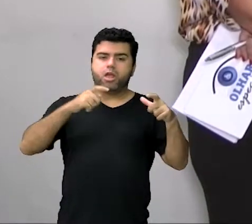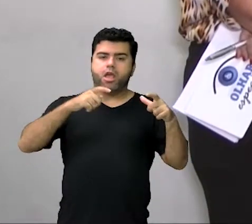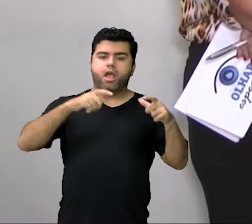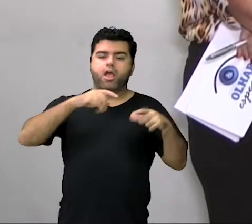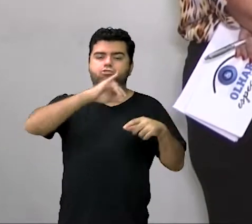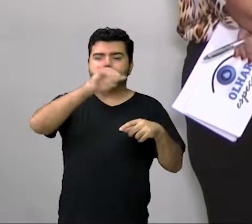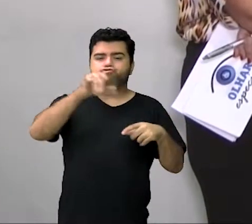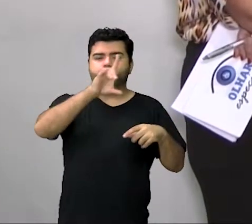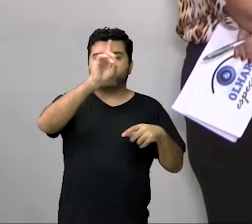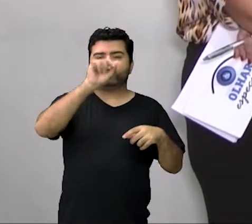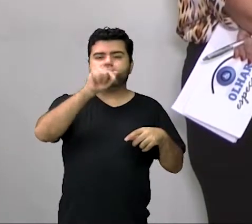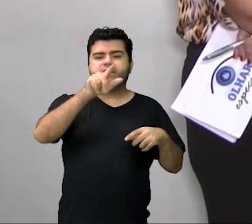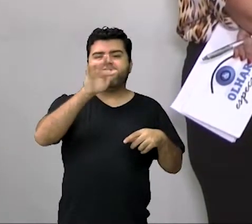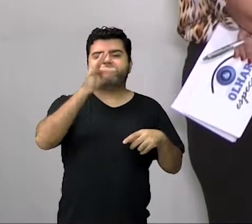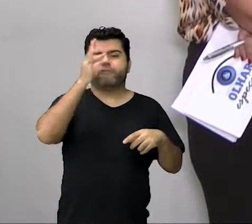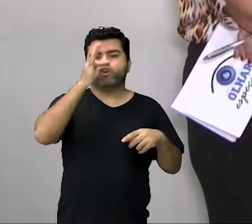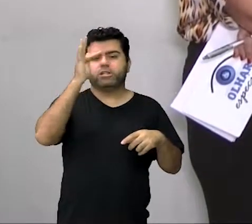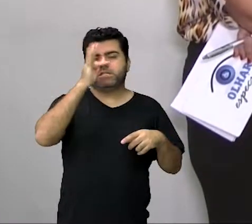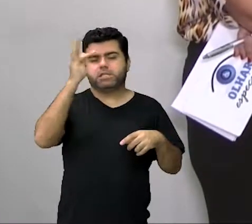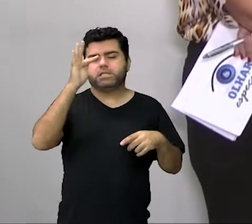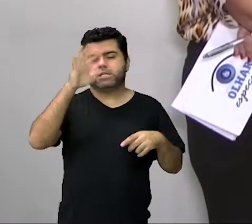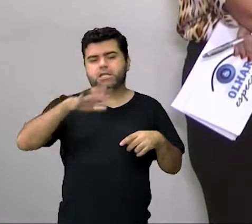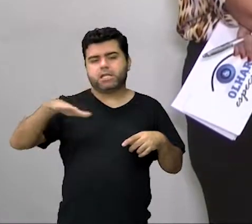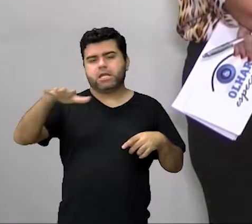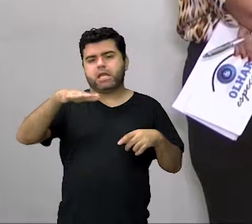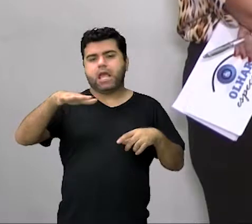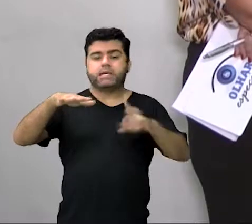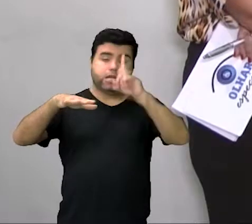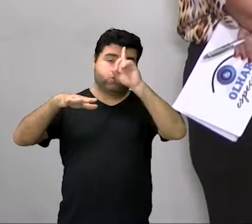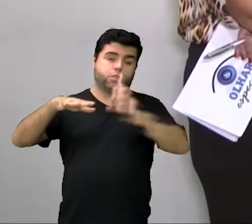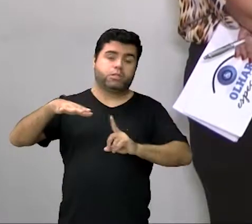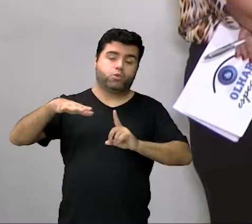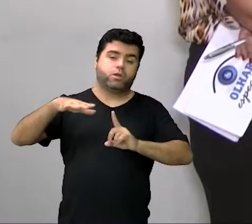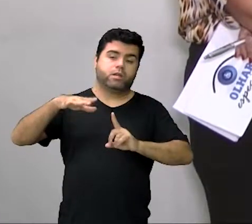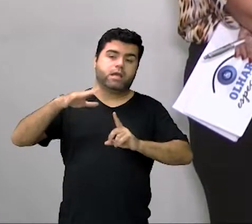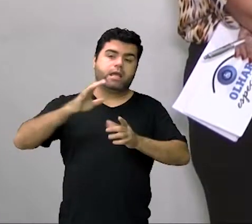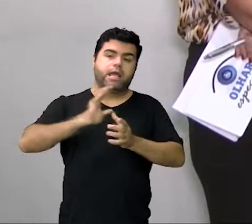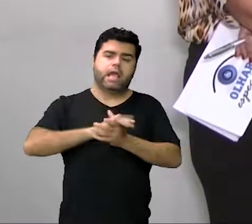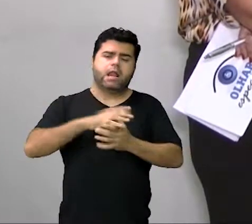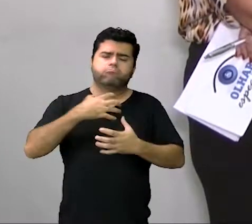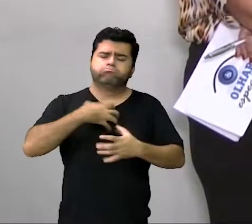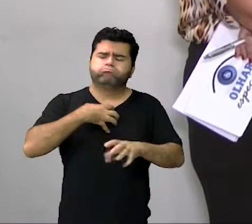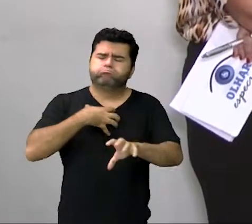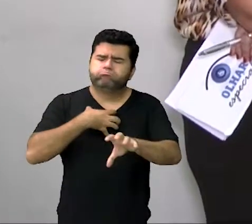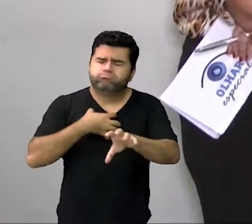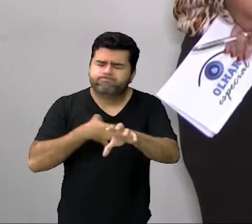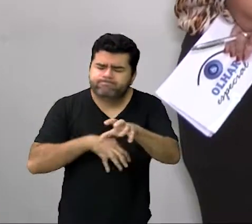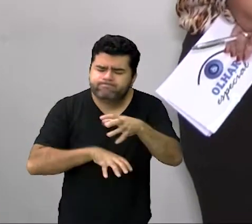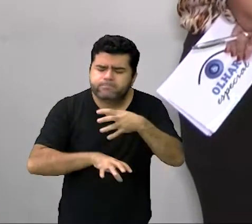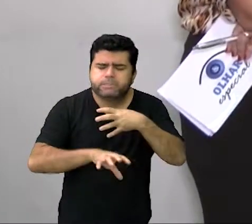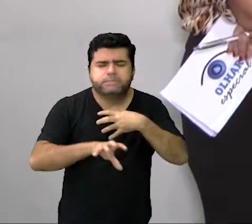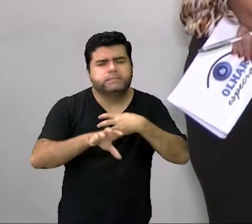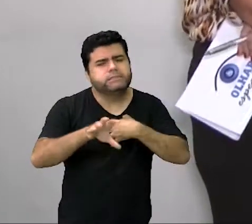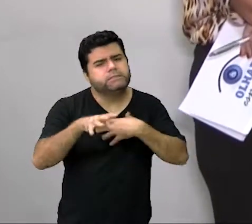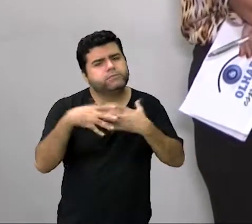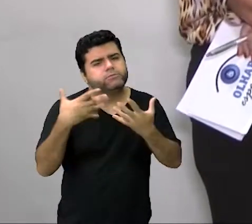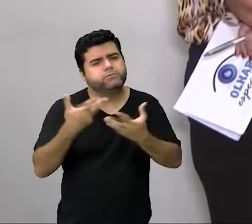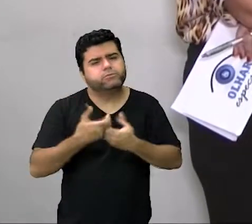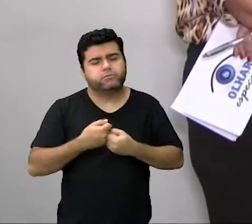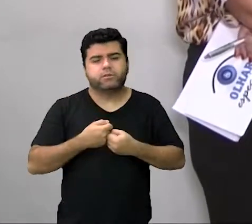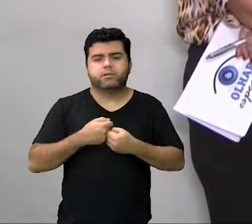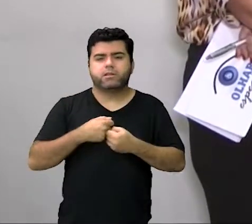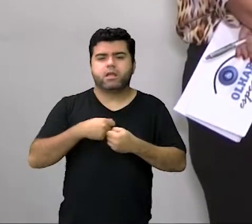Flores. É uma escola que a diretora, ela foi muito sensível à causa. Acho que deveria falar até o nome.